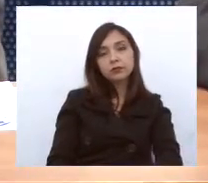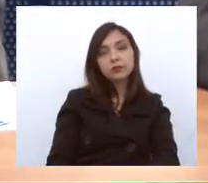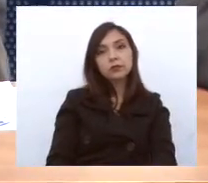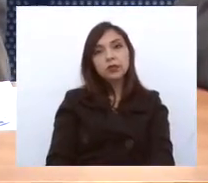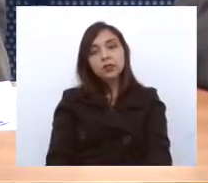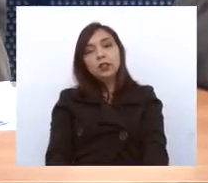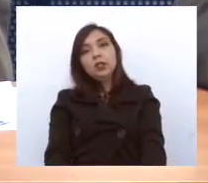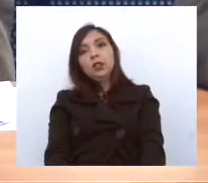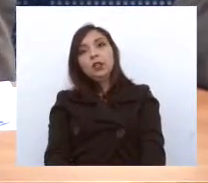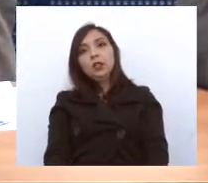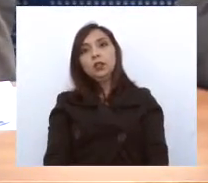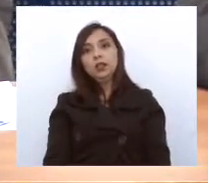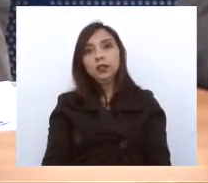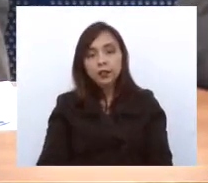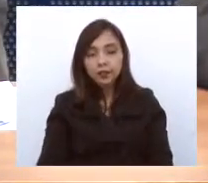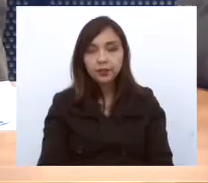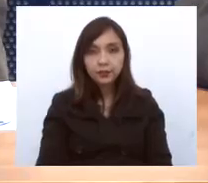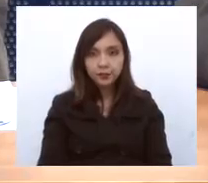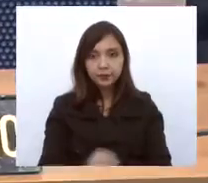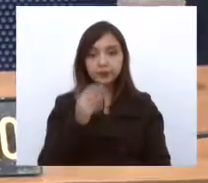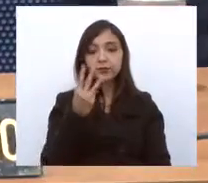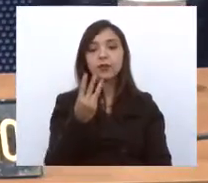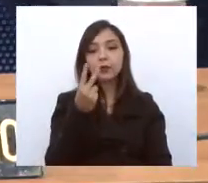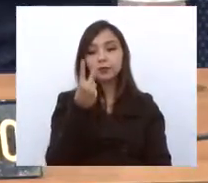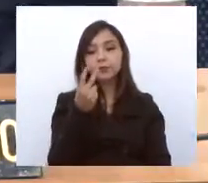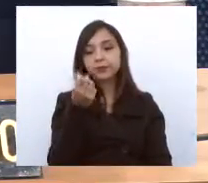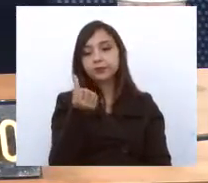Primeira discussão e votação do projeto de lei